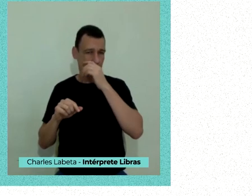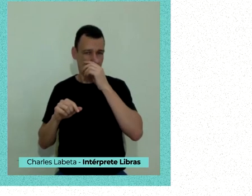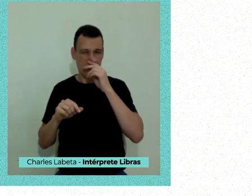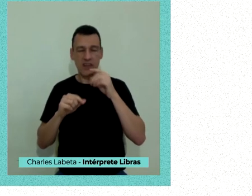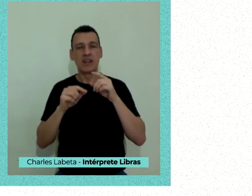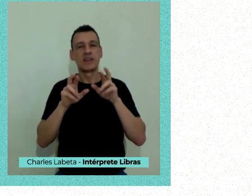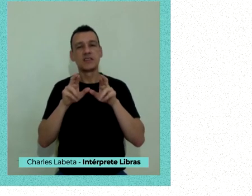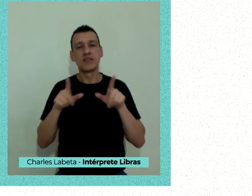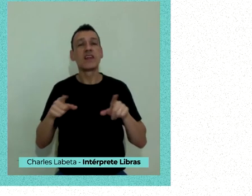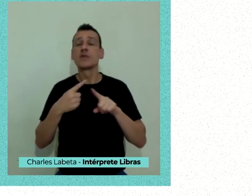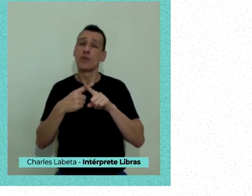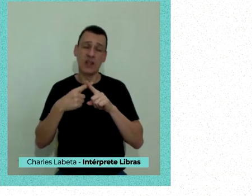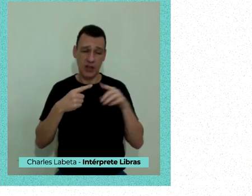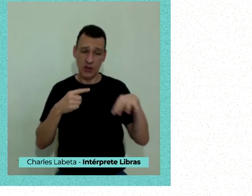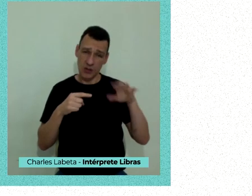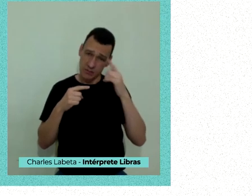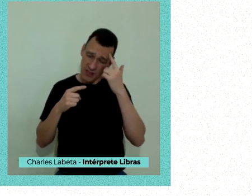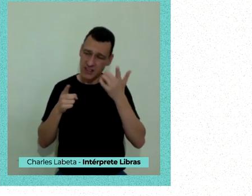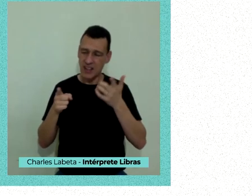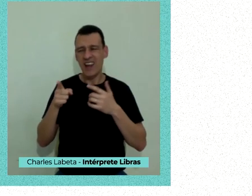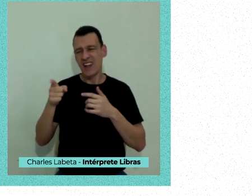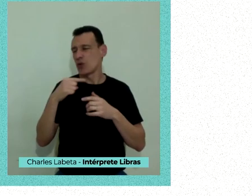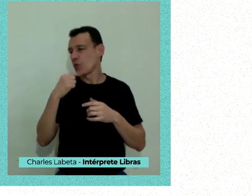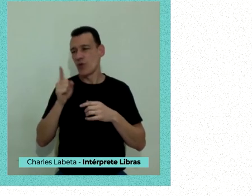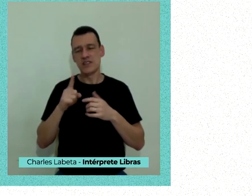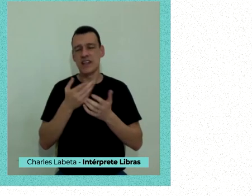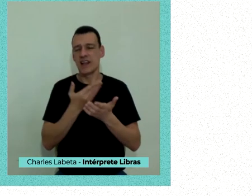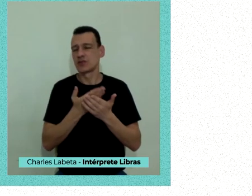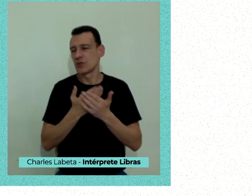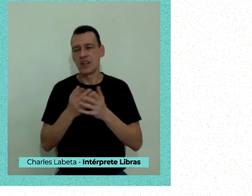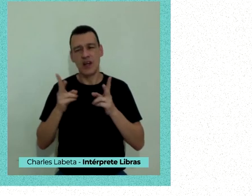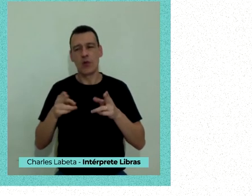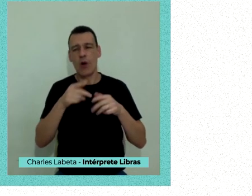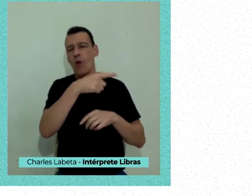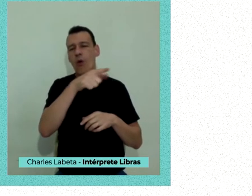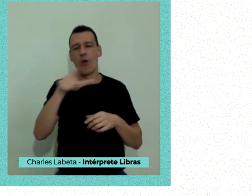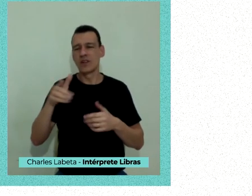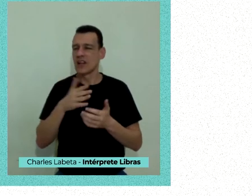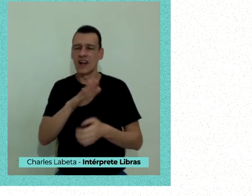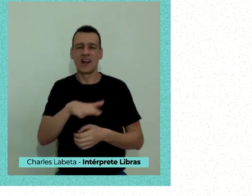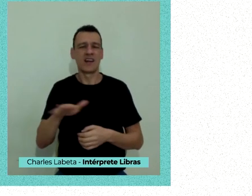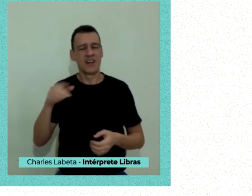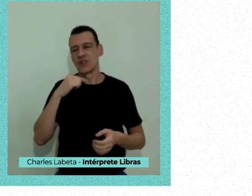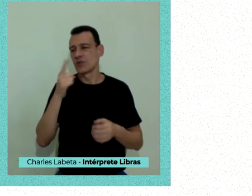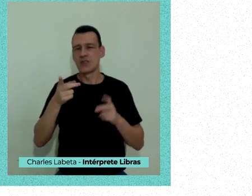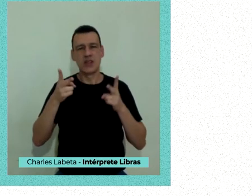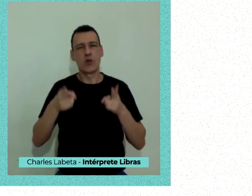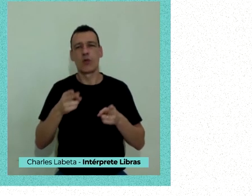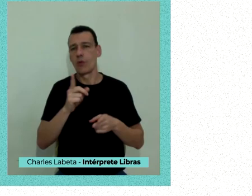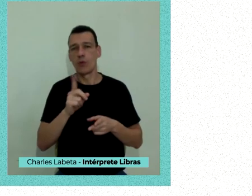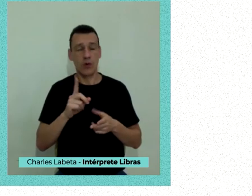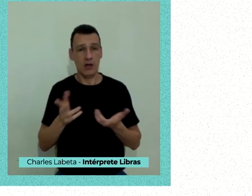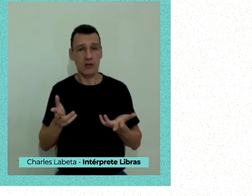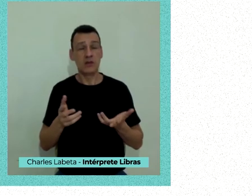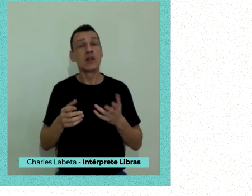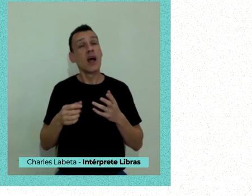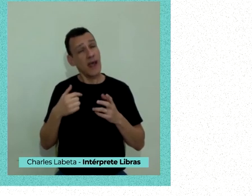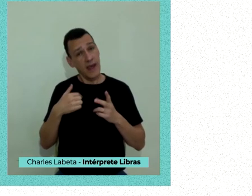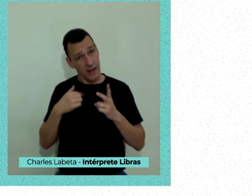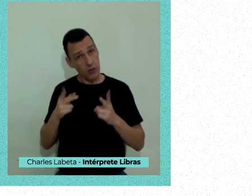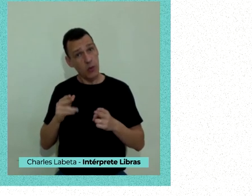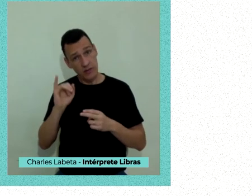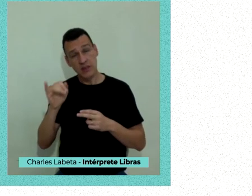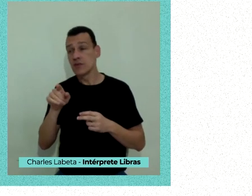que ele não é capaz de acompanhar o currículo comum. Nós estamos dizendo a esse aluno: a sua diferença é o